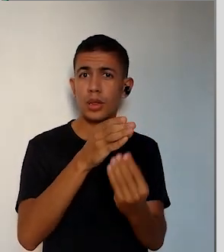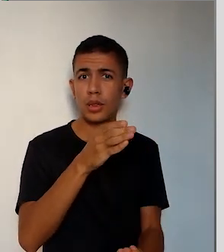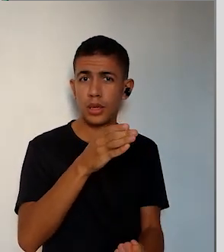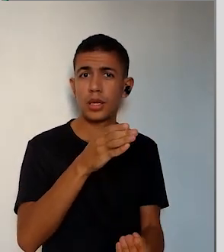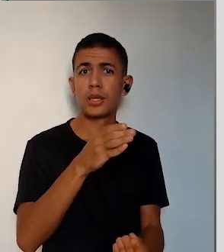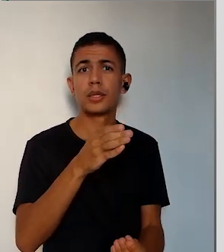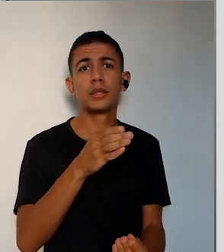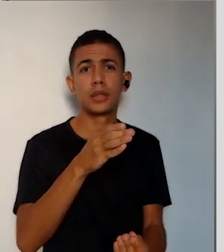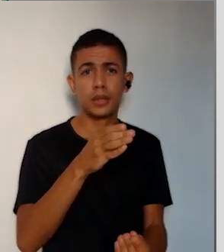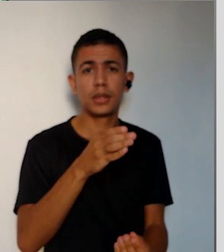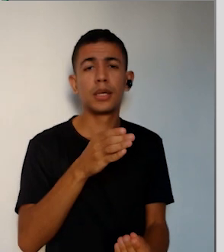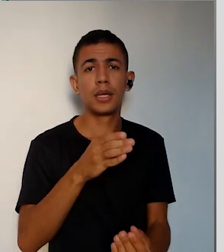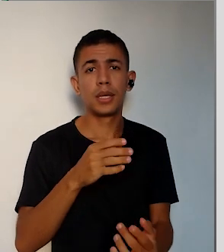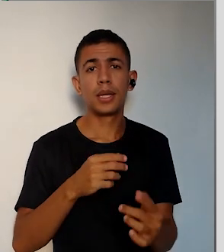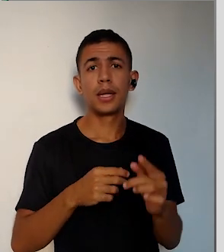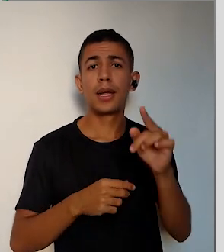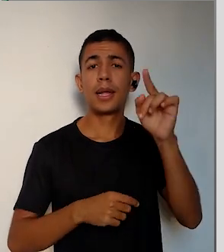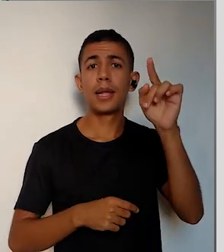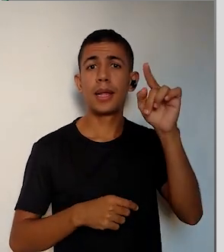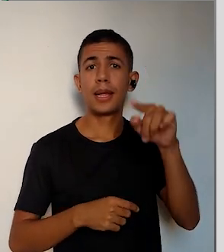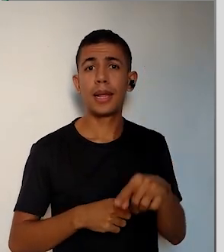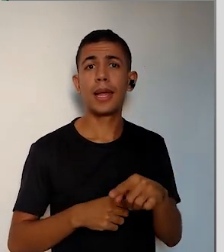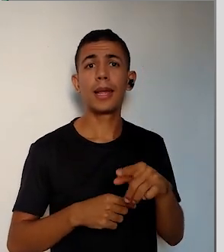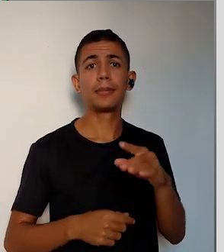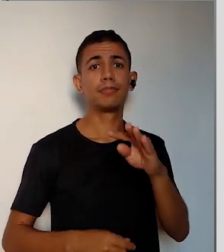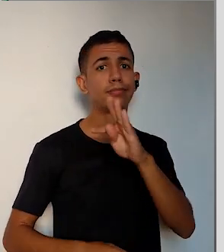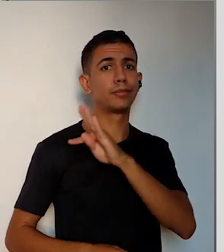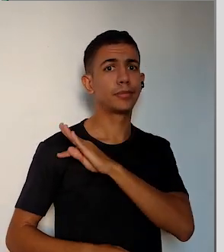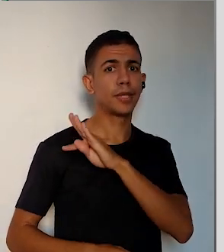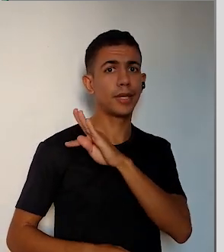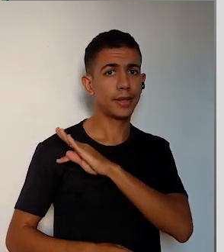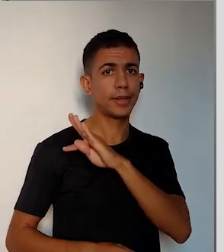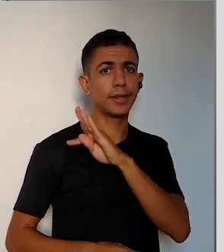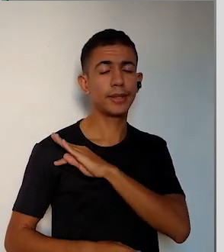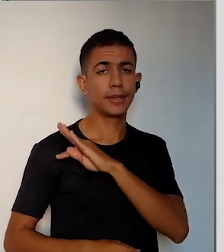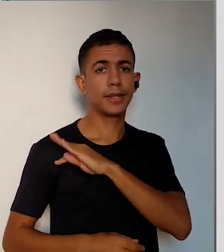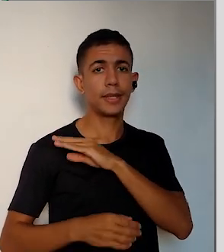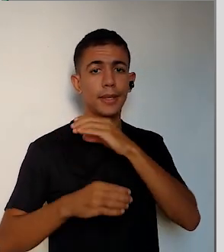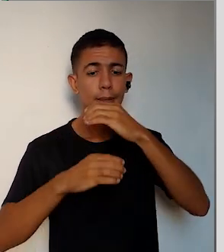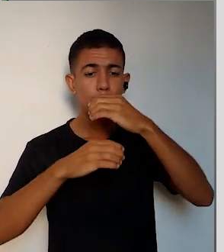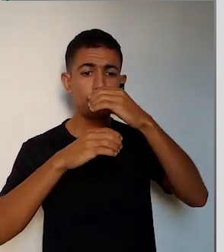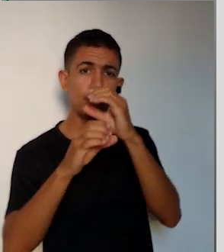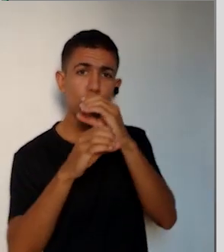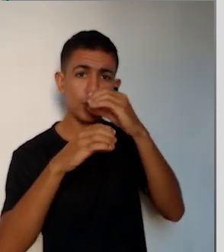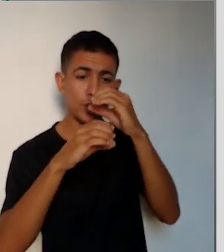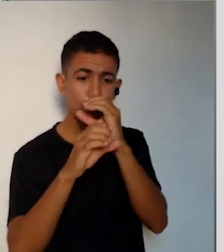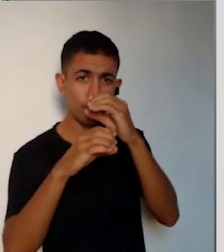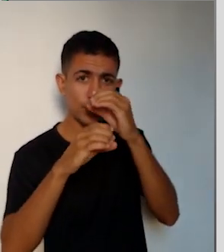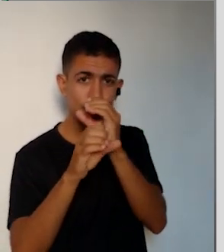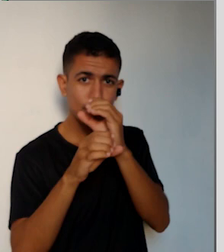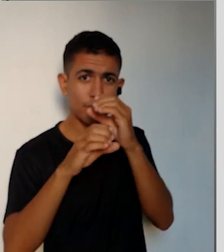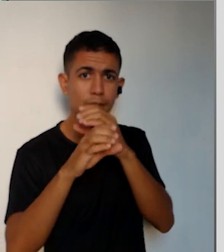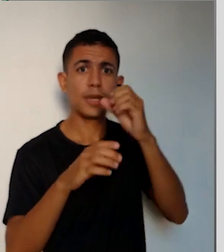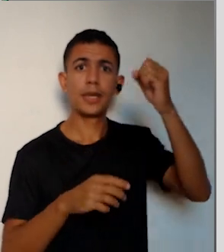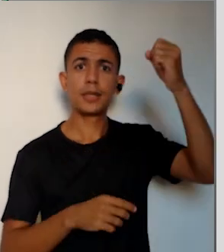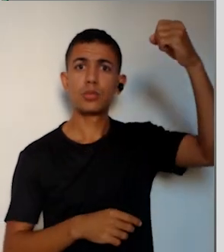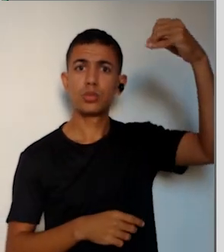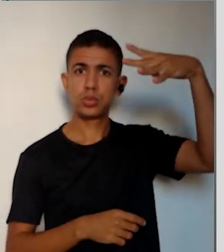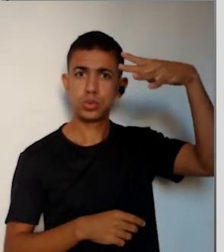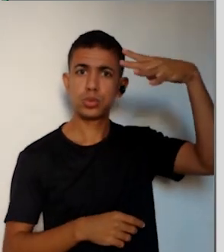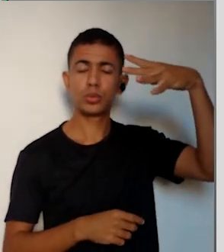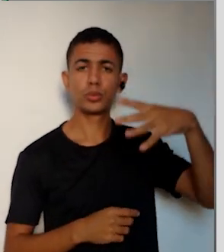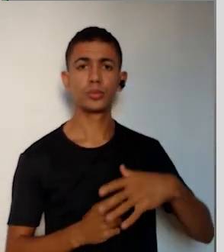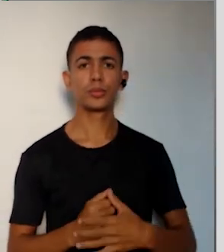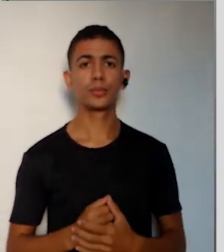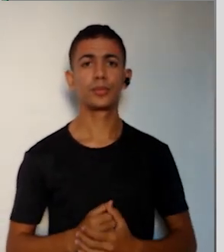lisas é considerado artefato de técnica na microscopia óptica de luz,